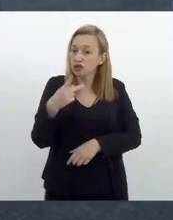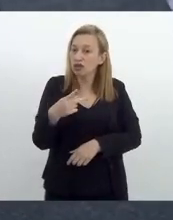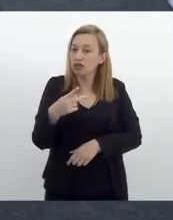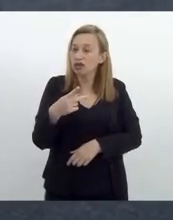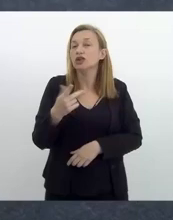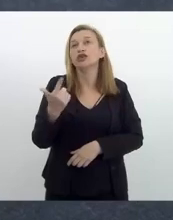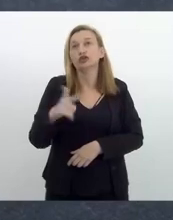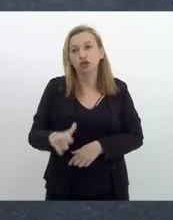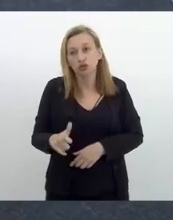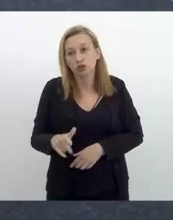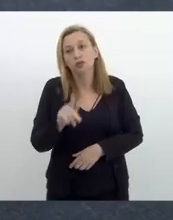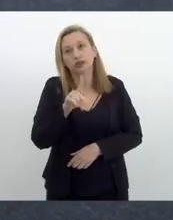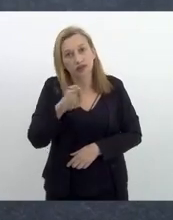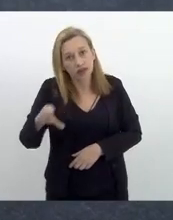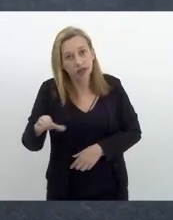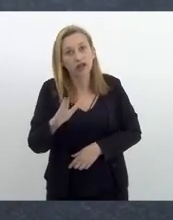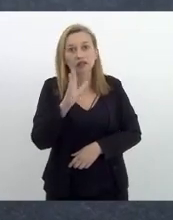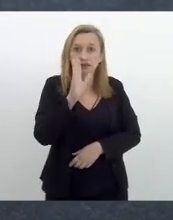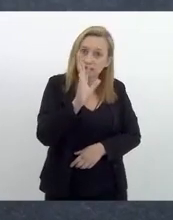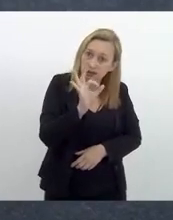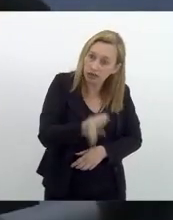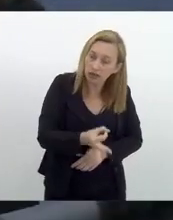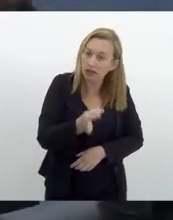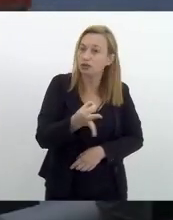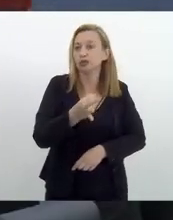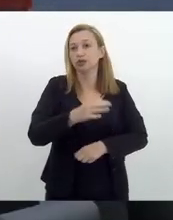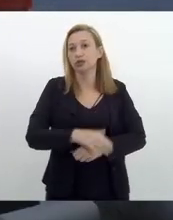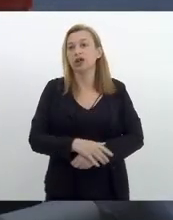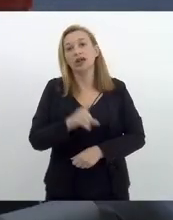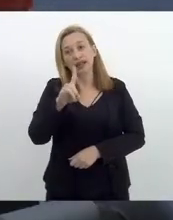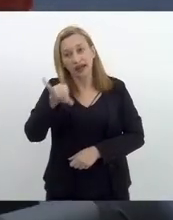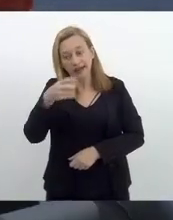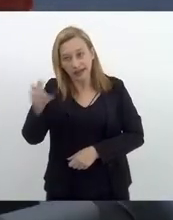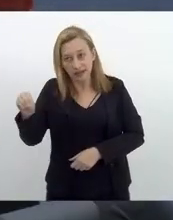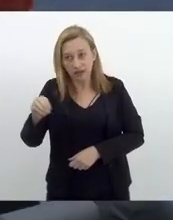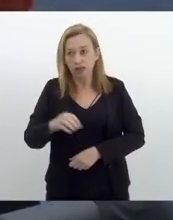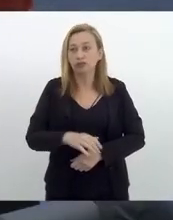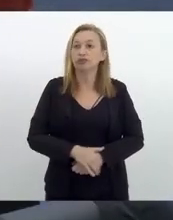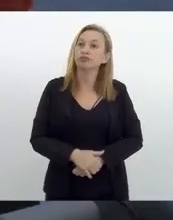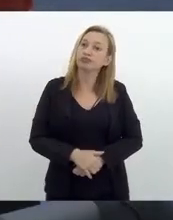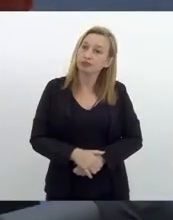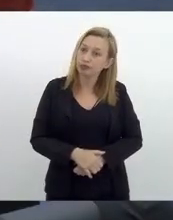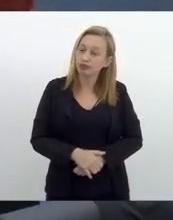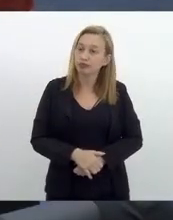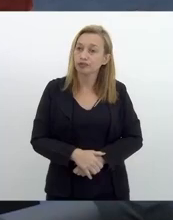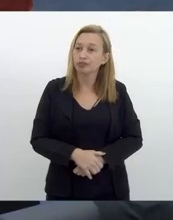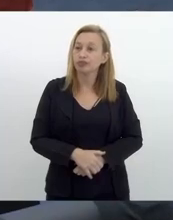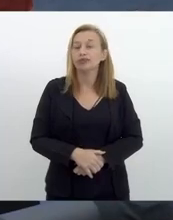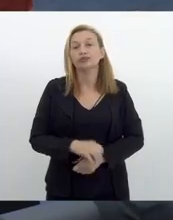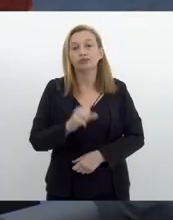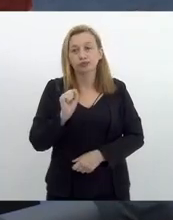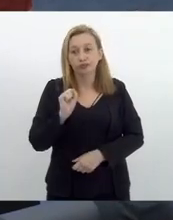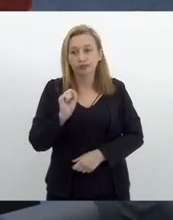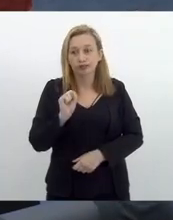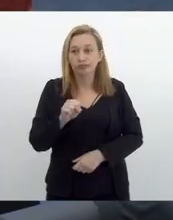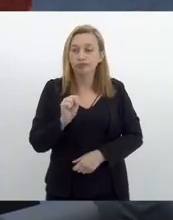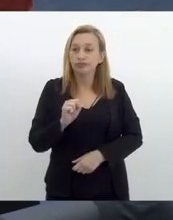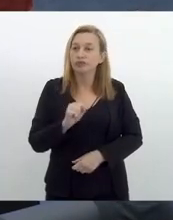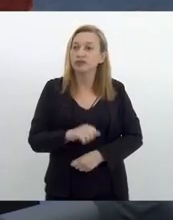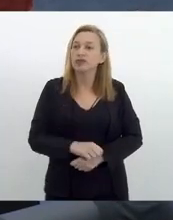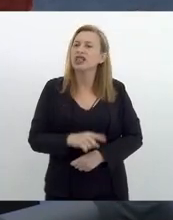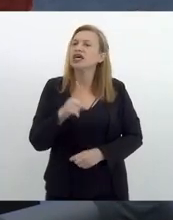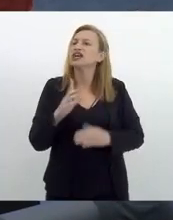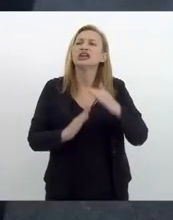De novo, por favor. O IPCA está garantido na adesão. Uhum. Tá. E esse limite